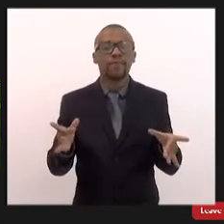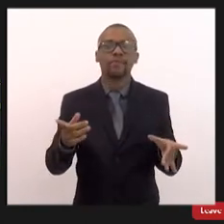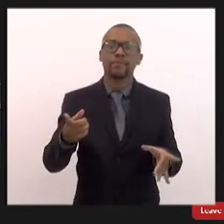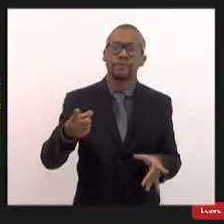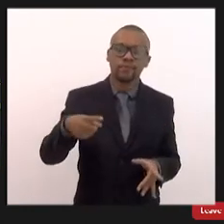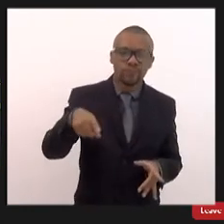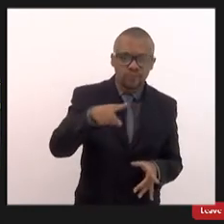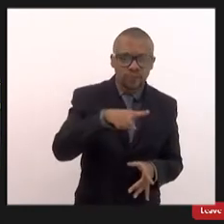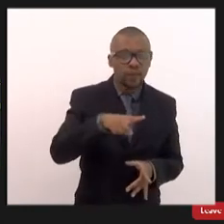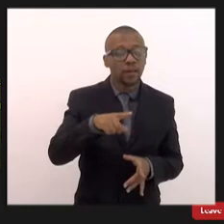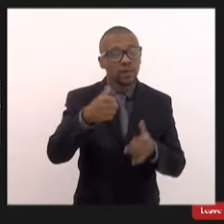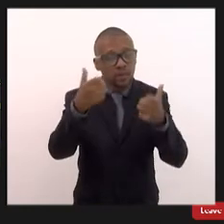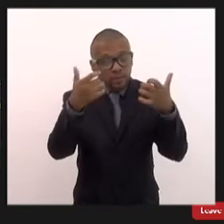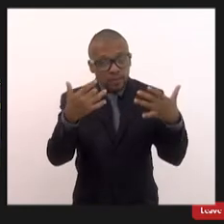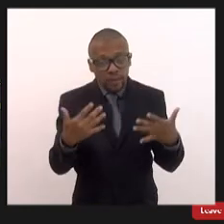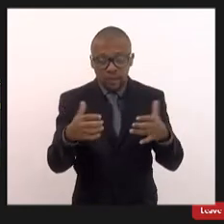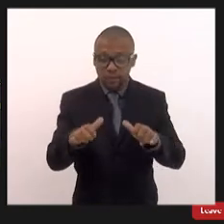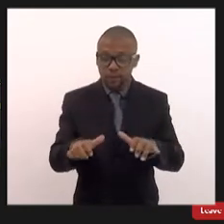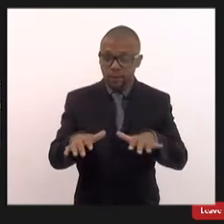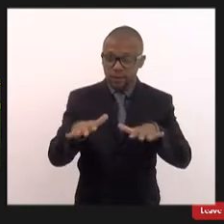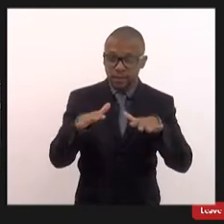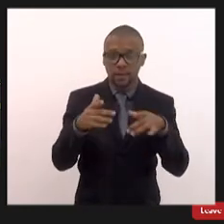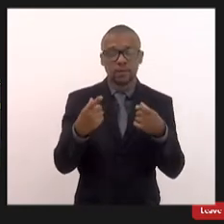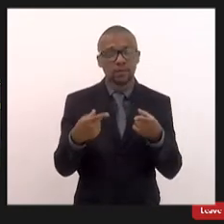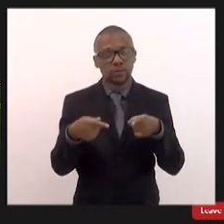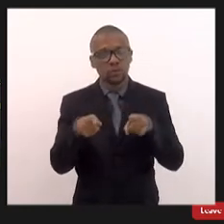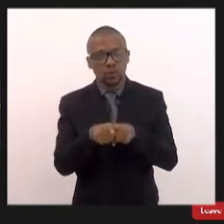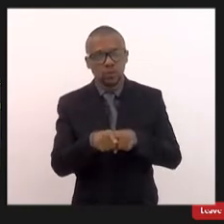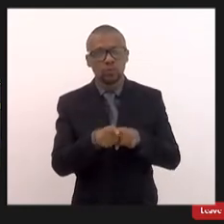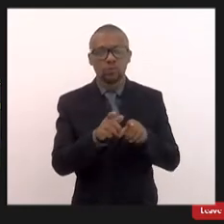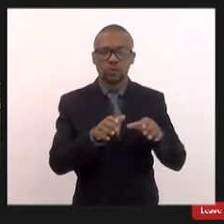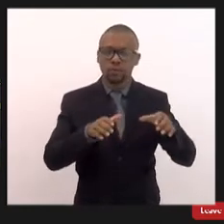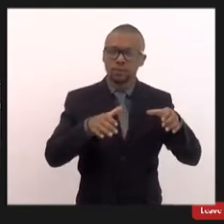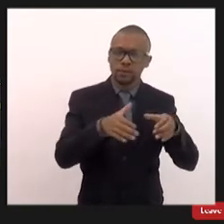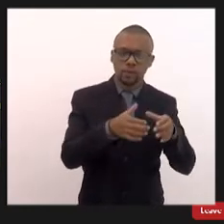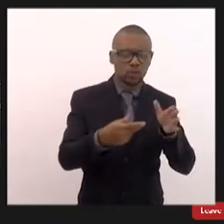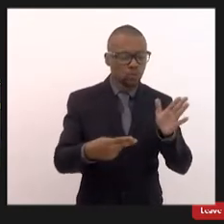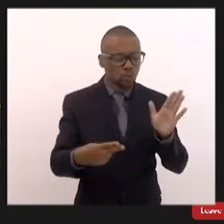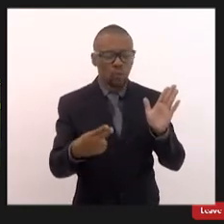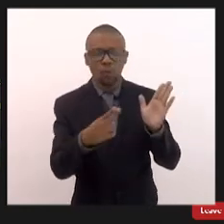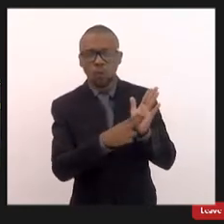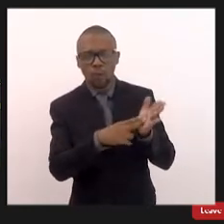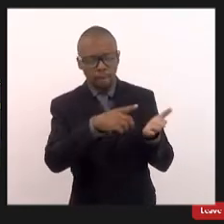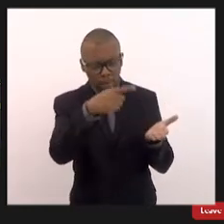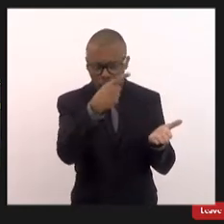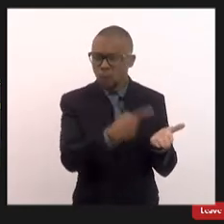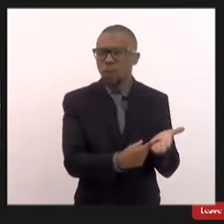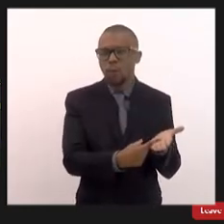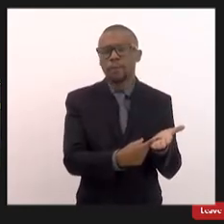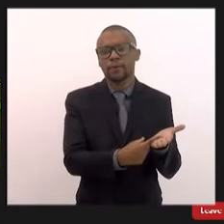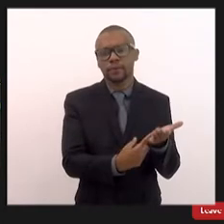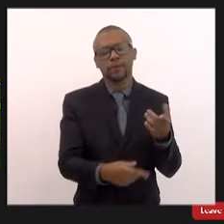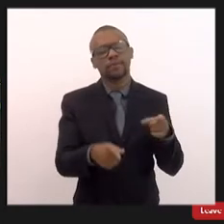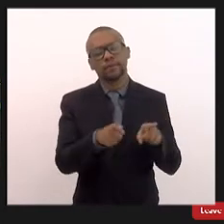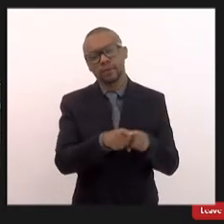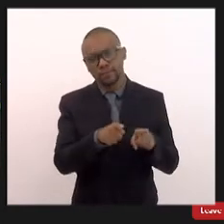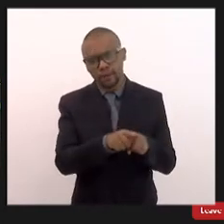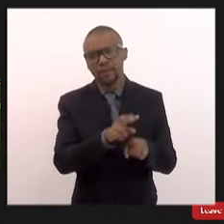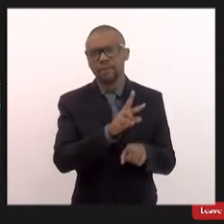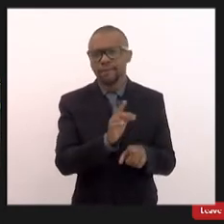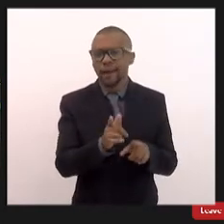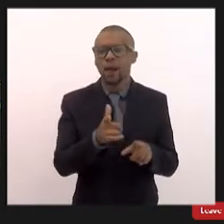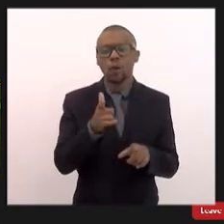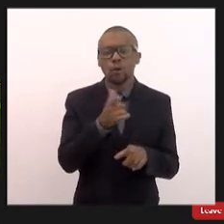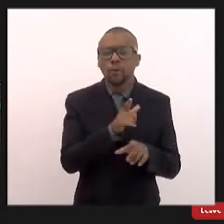que fazer uma audiência junto com o Cumpra-se, né, Mink, que você também vai capitaneando já há